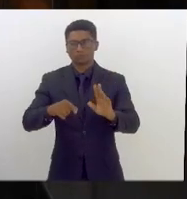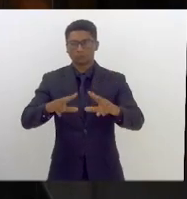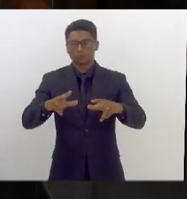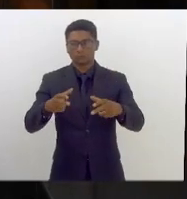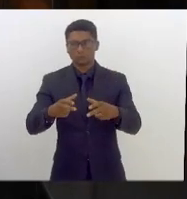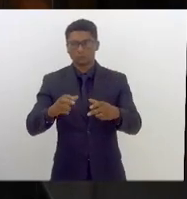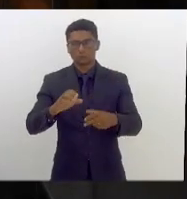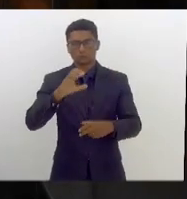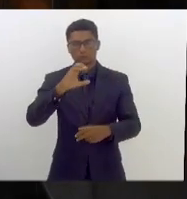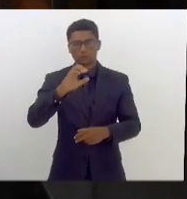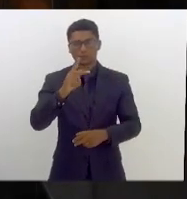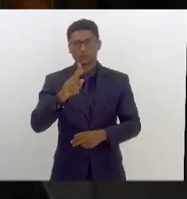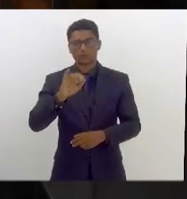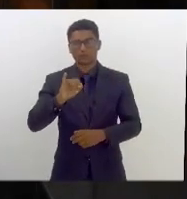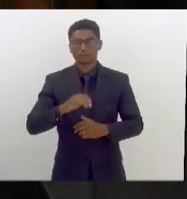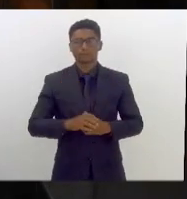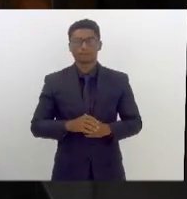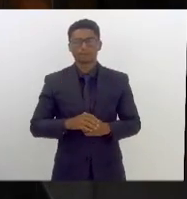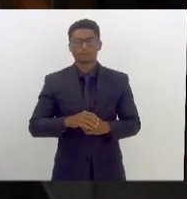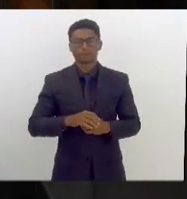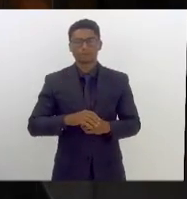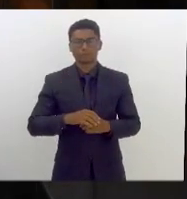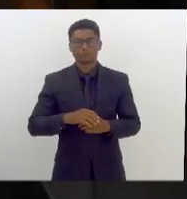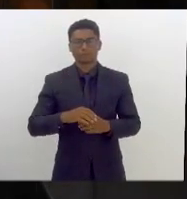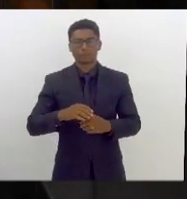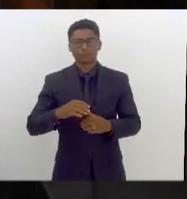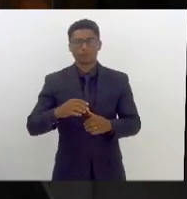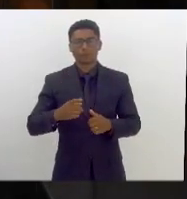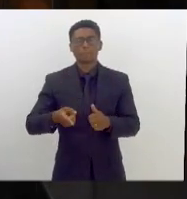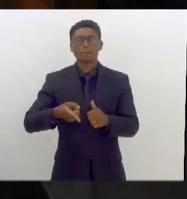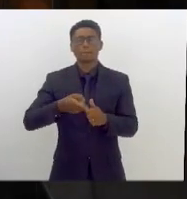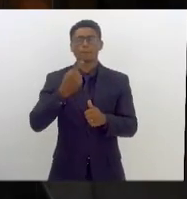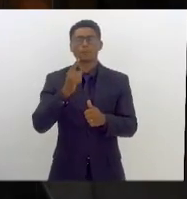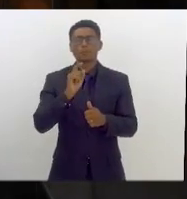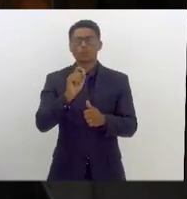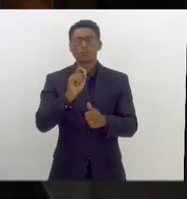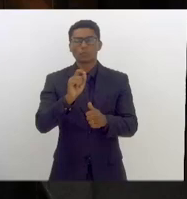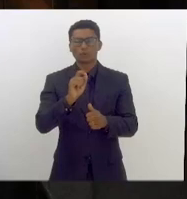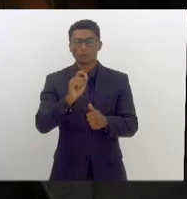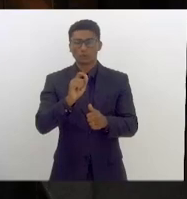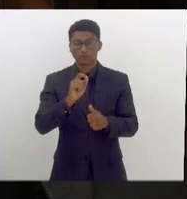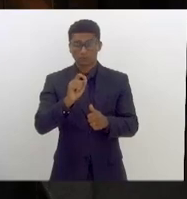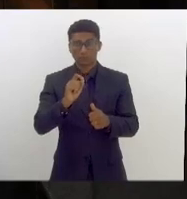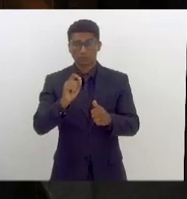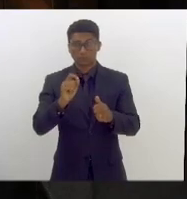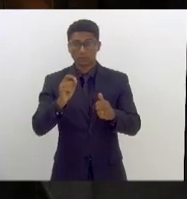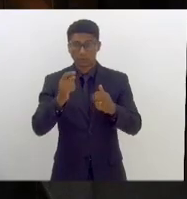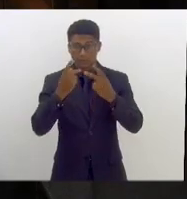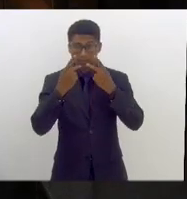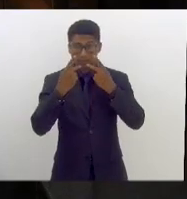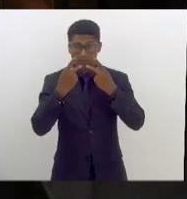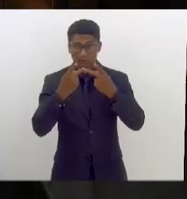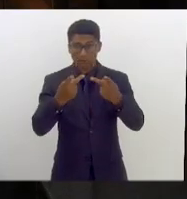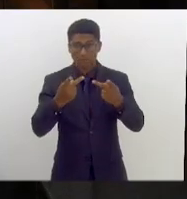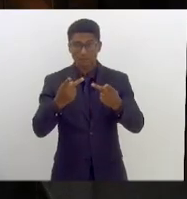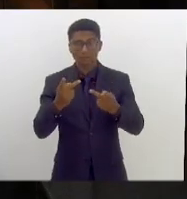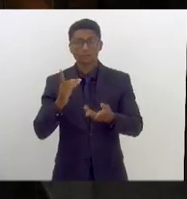primeiro dar um testemunho que a deputada Lucinha